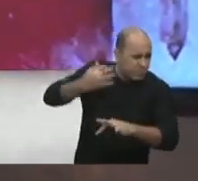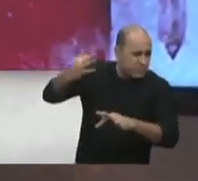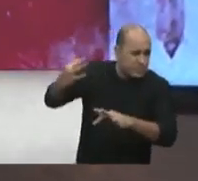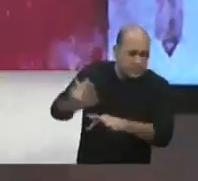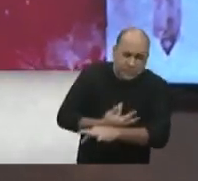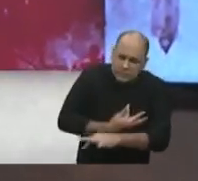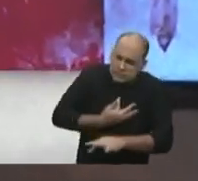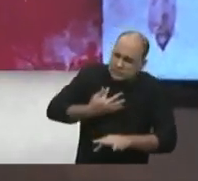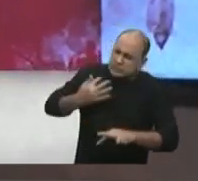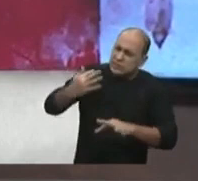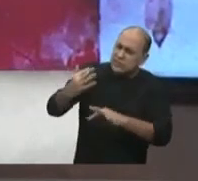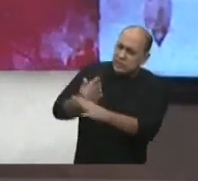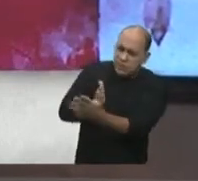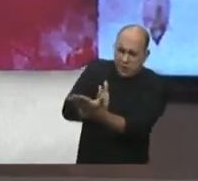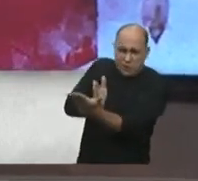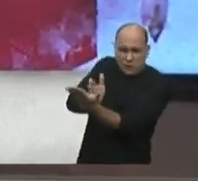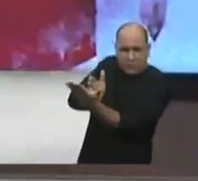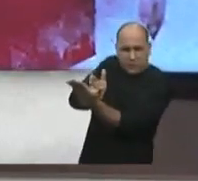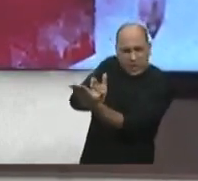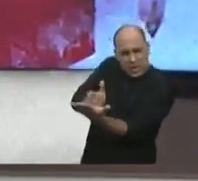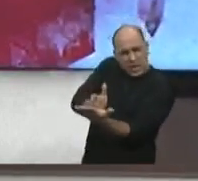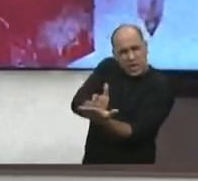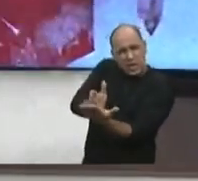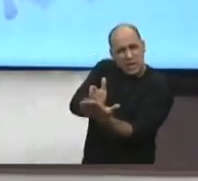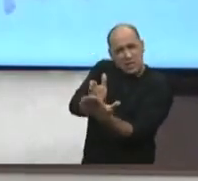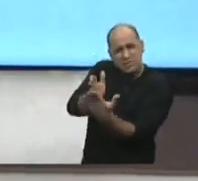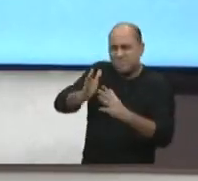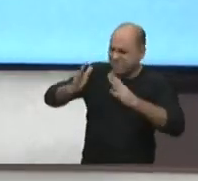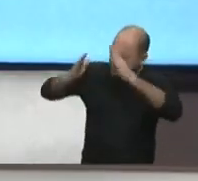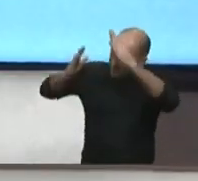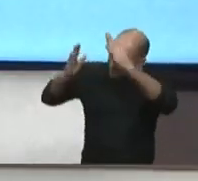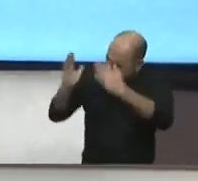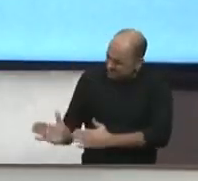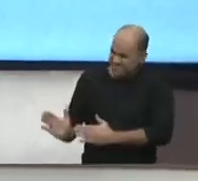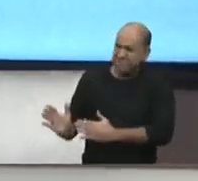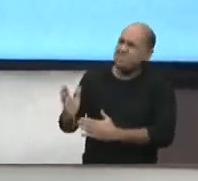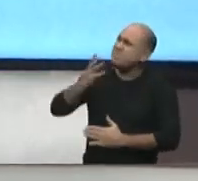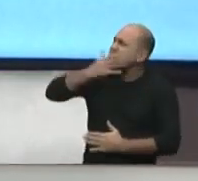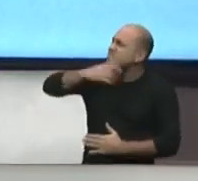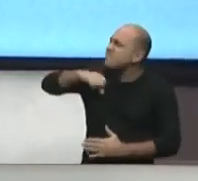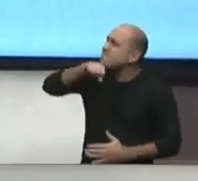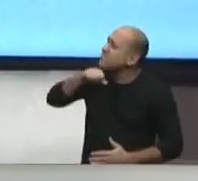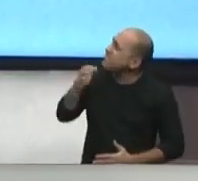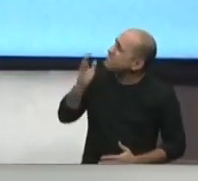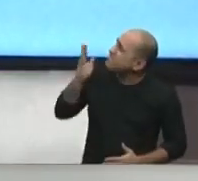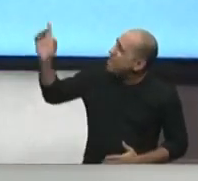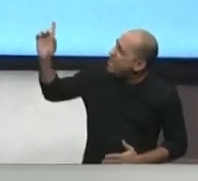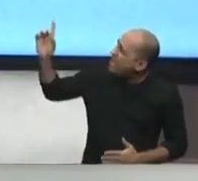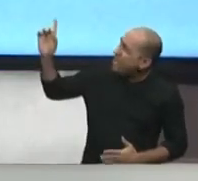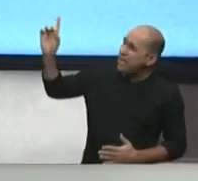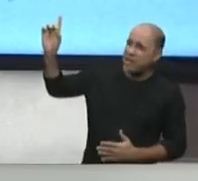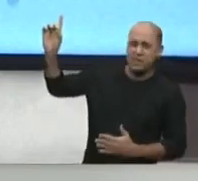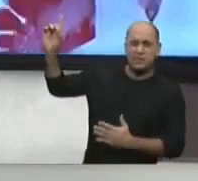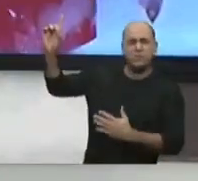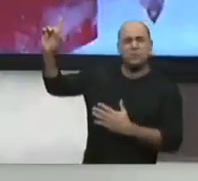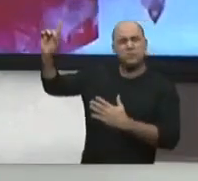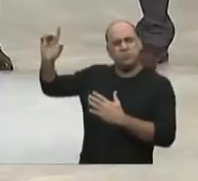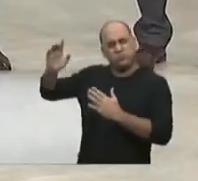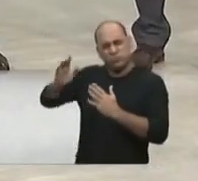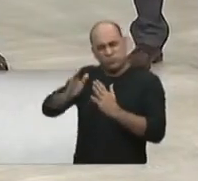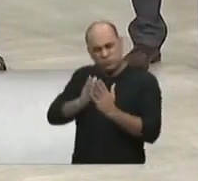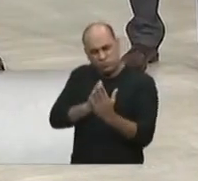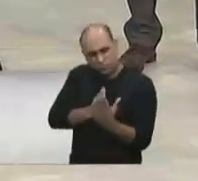resistiu e foi fiel ao Pai. Cumpriu